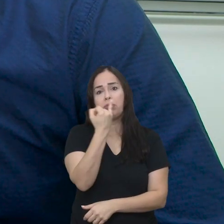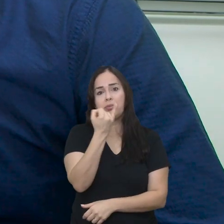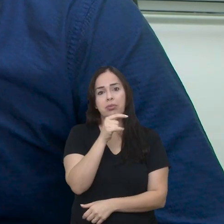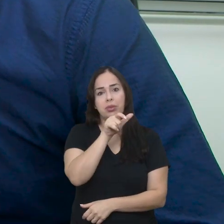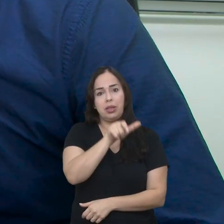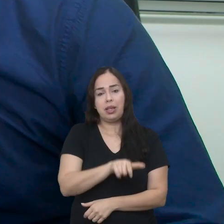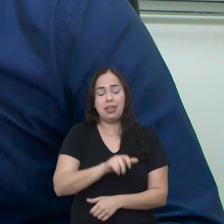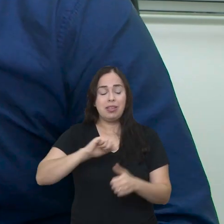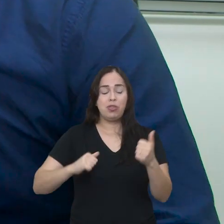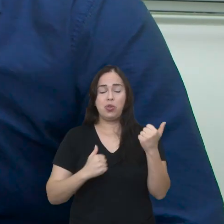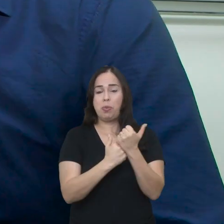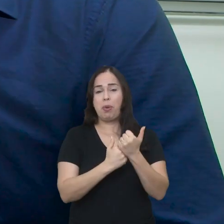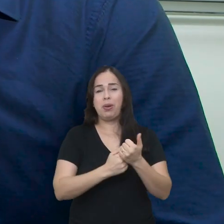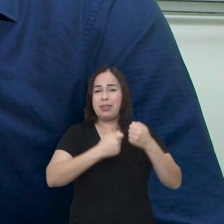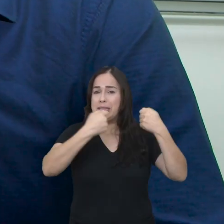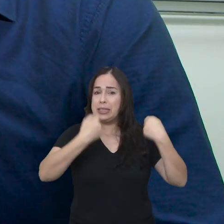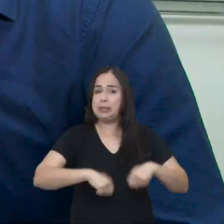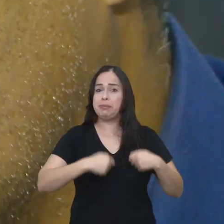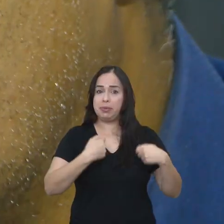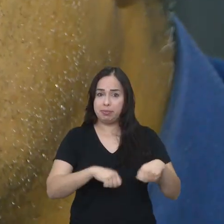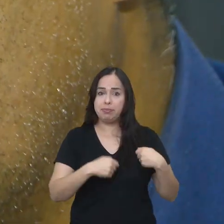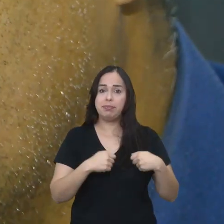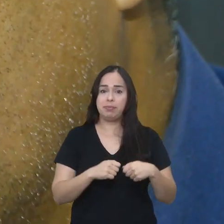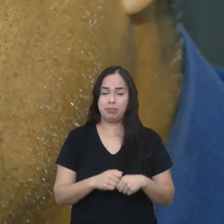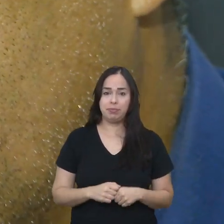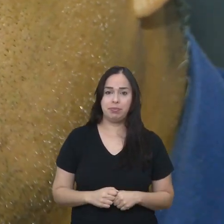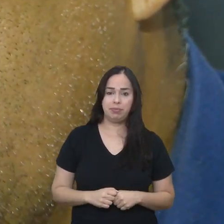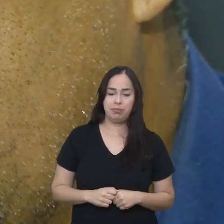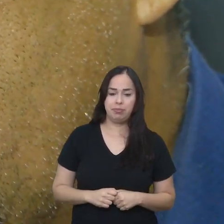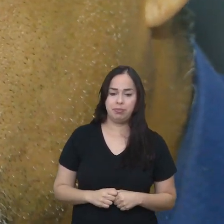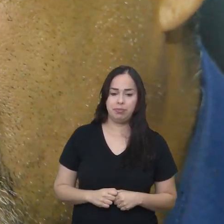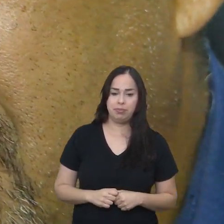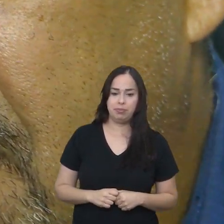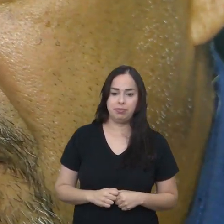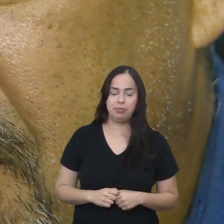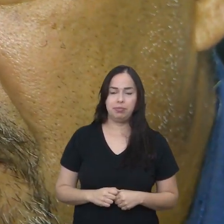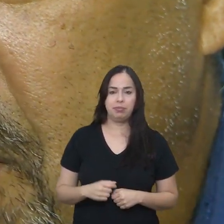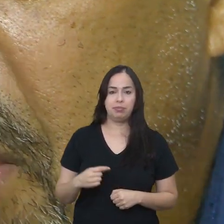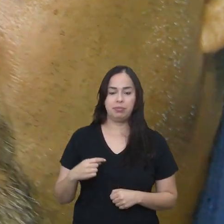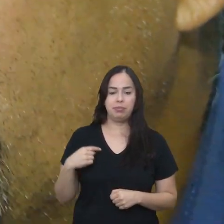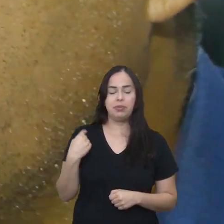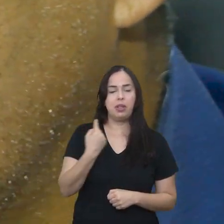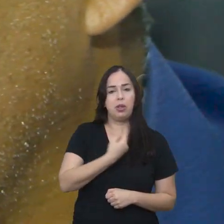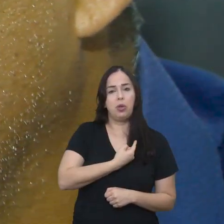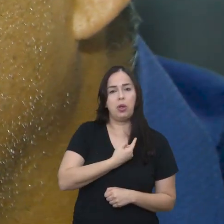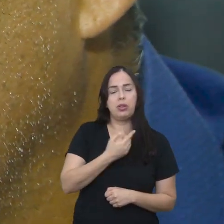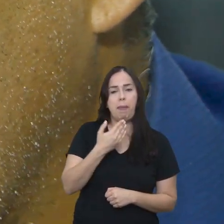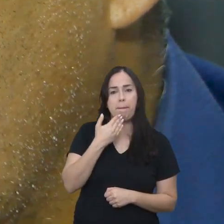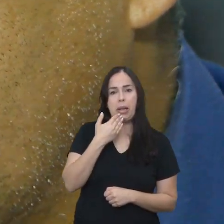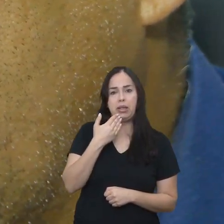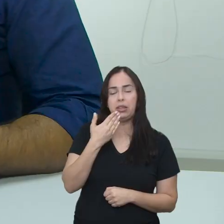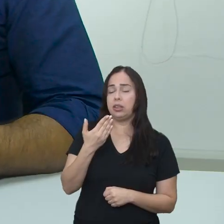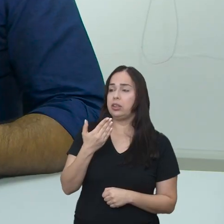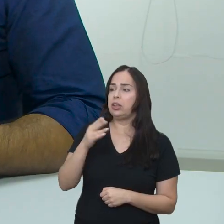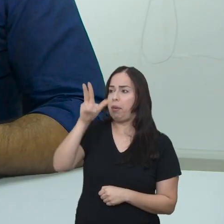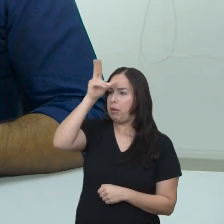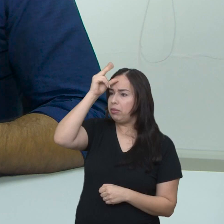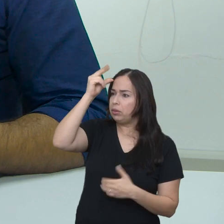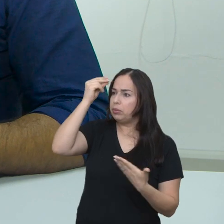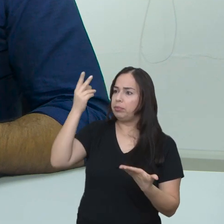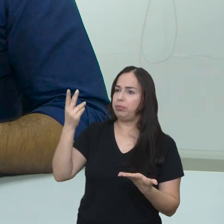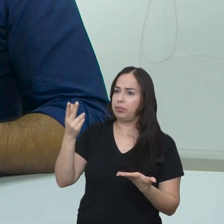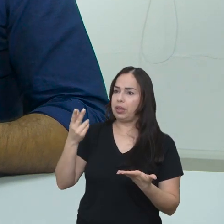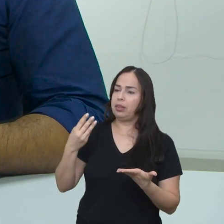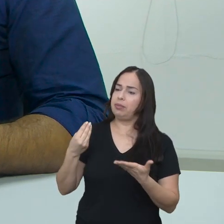essas medidas são importantes para que a mulher tenha um suporte necessário neste momento de dificuldade a gente